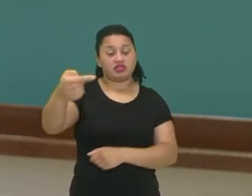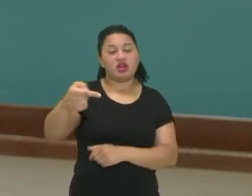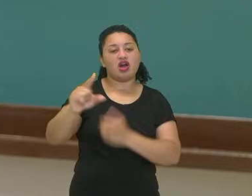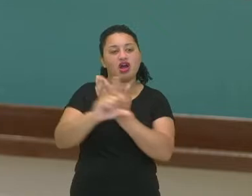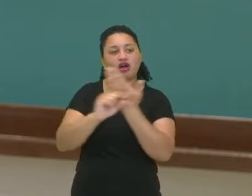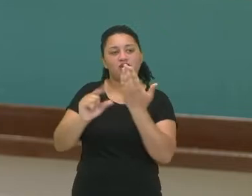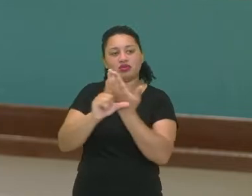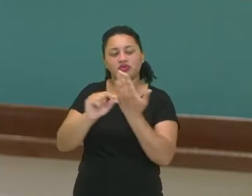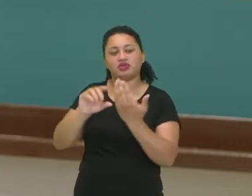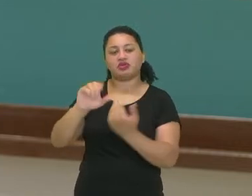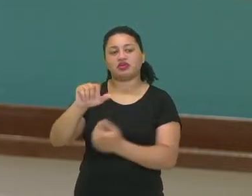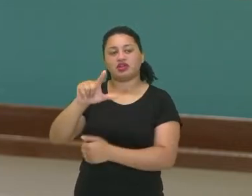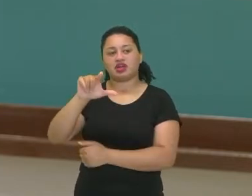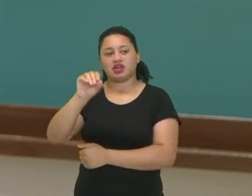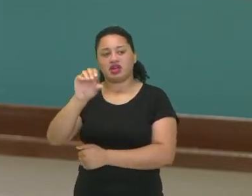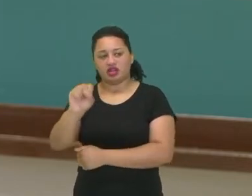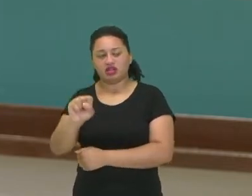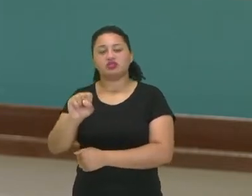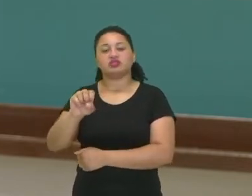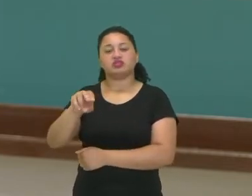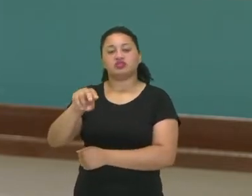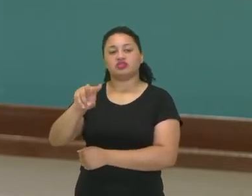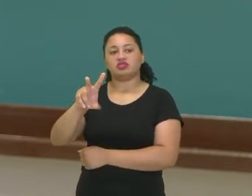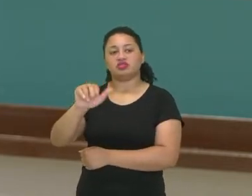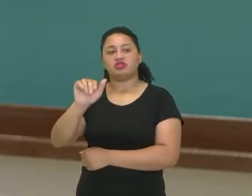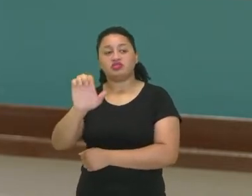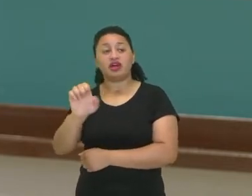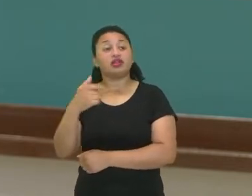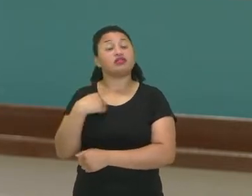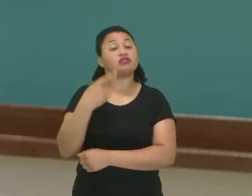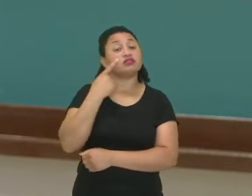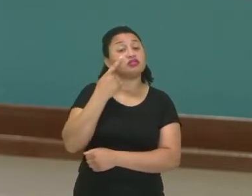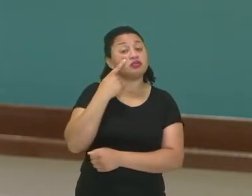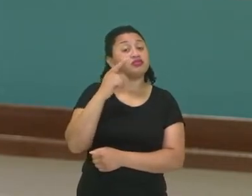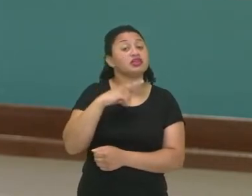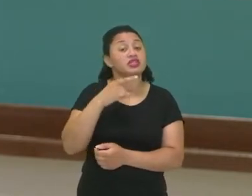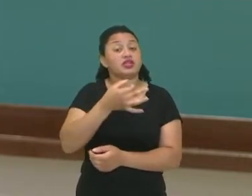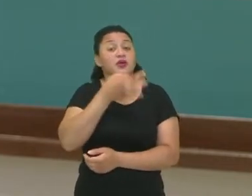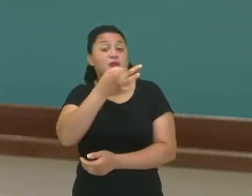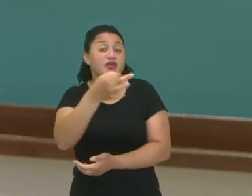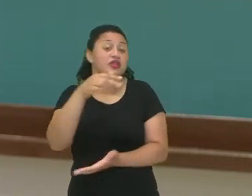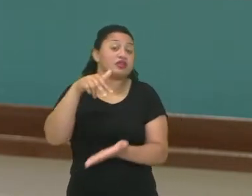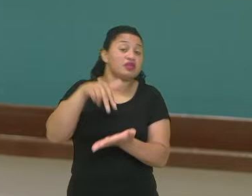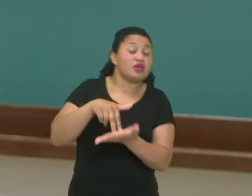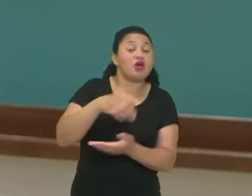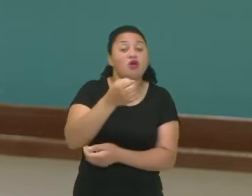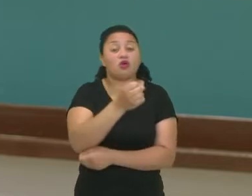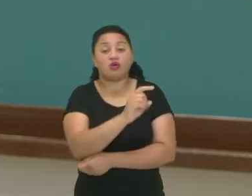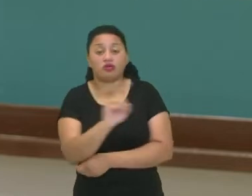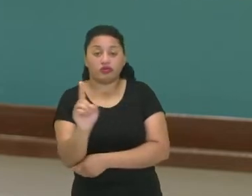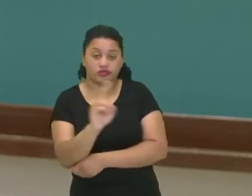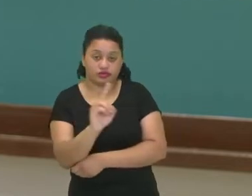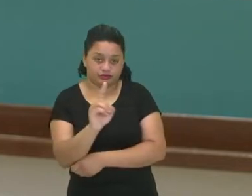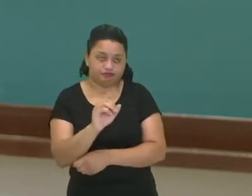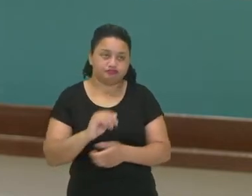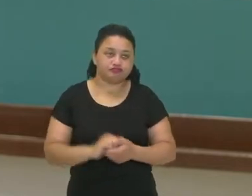Eduardo Novaes. E vamos ver se ocorre ou não esse posicionamento, se ela consegue trazer uma